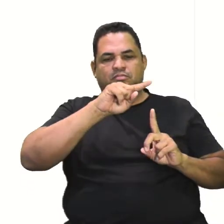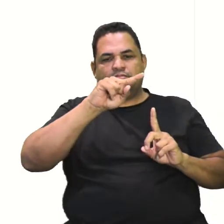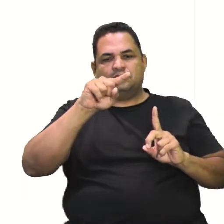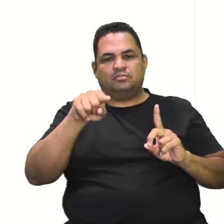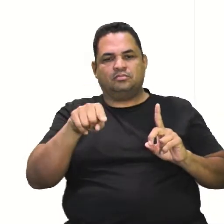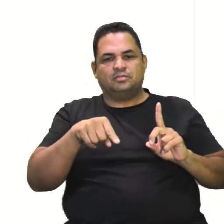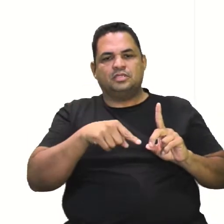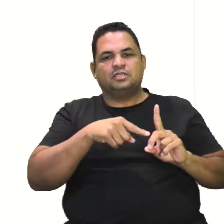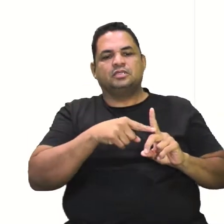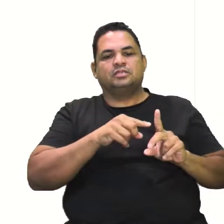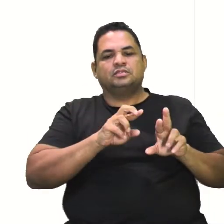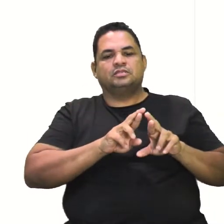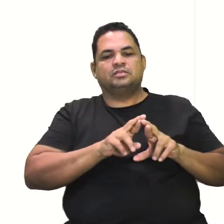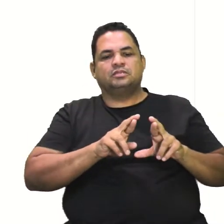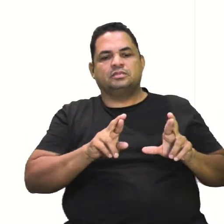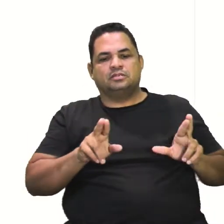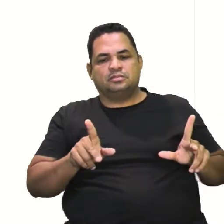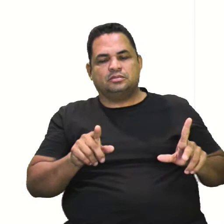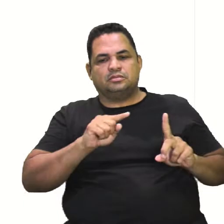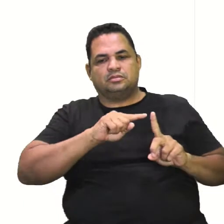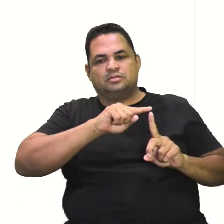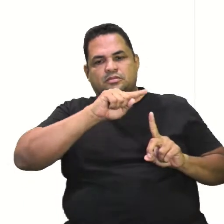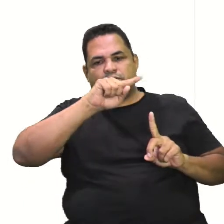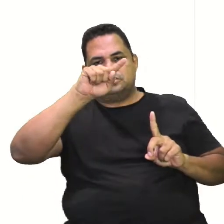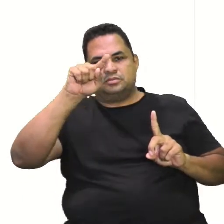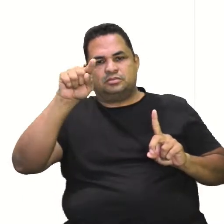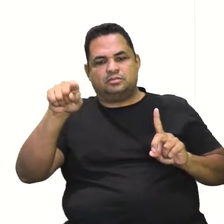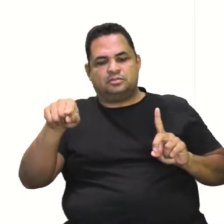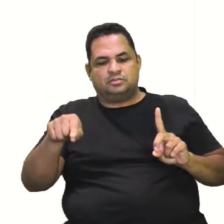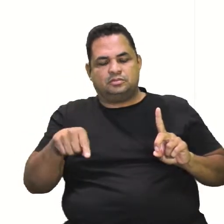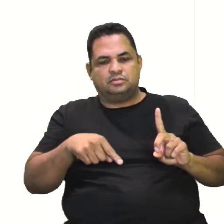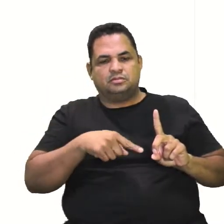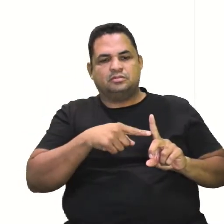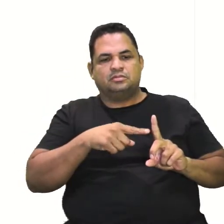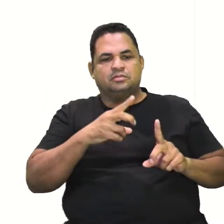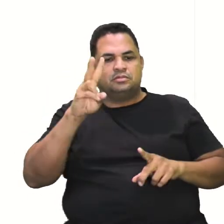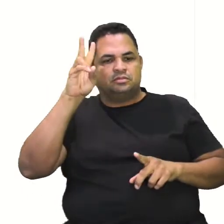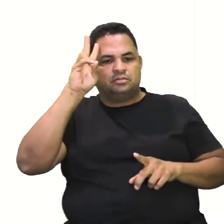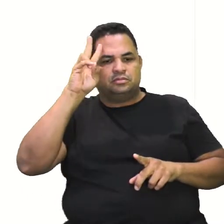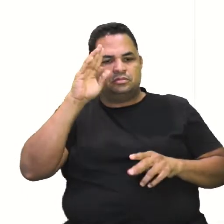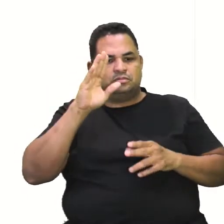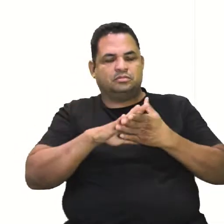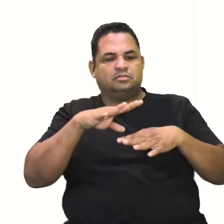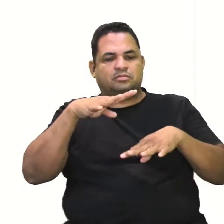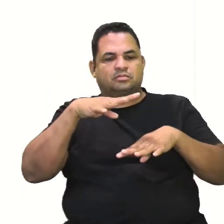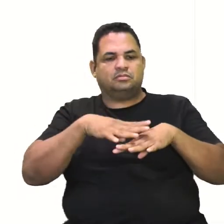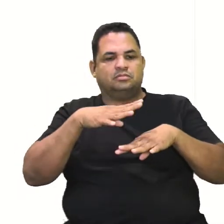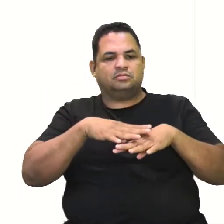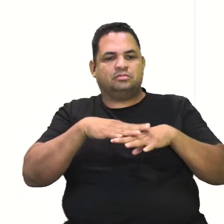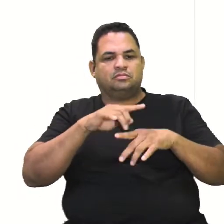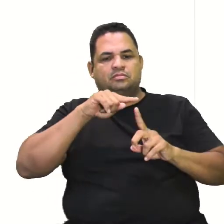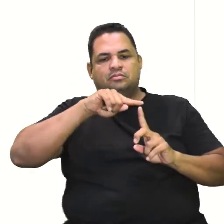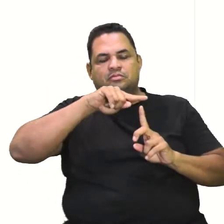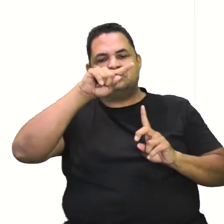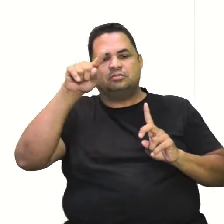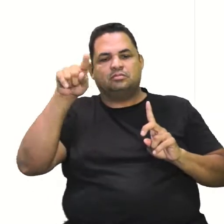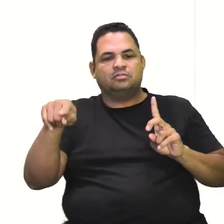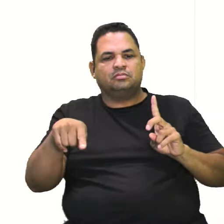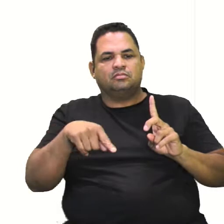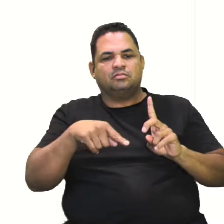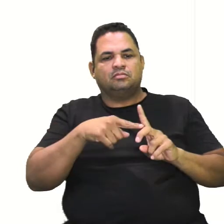e círculo. Tá aqui, a circunferência é a linha, é o contorno. Lembrando que na matemática, no entorno